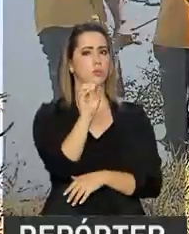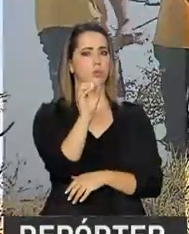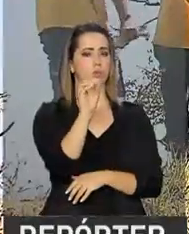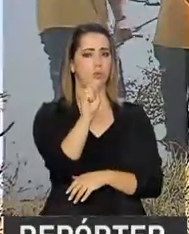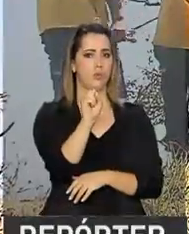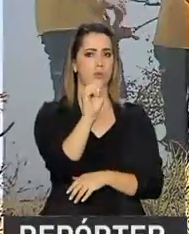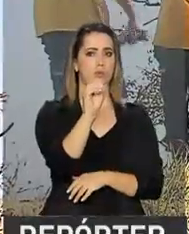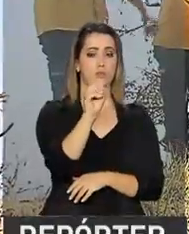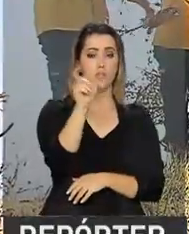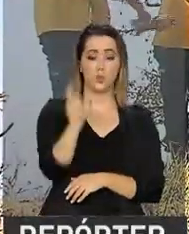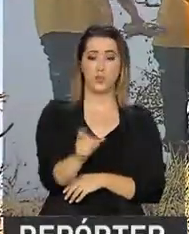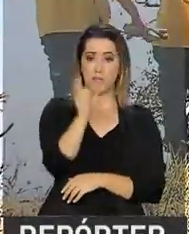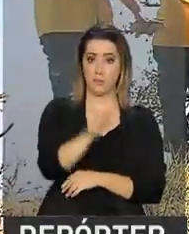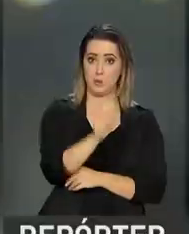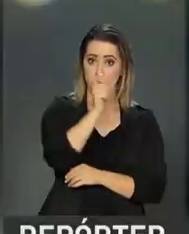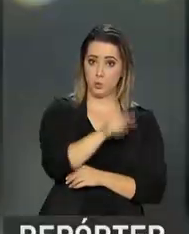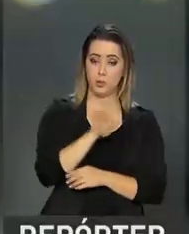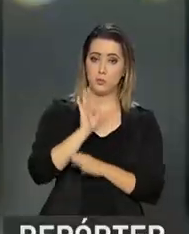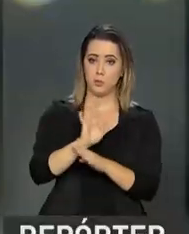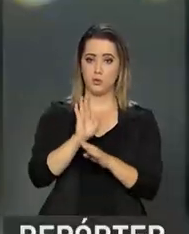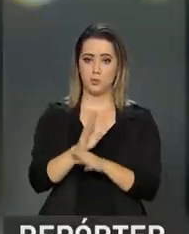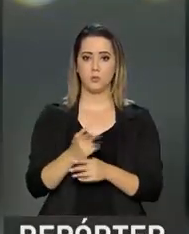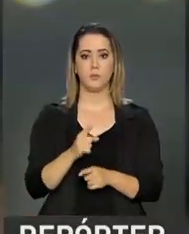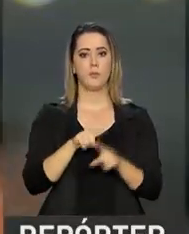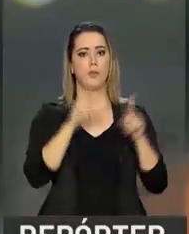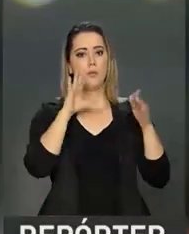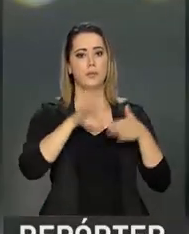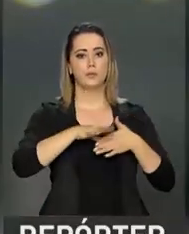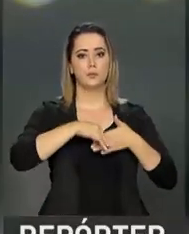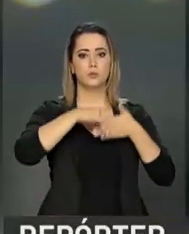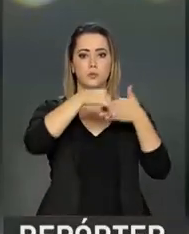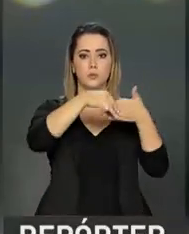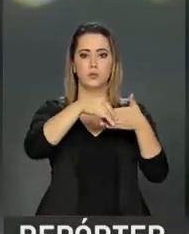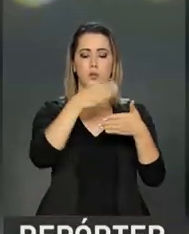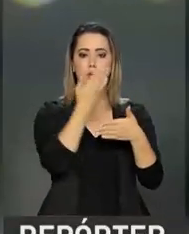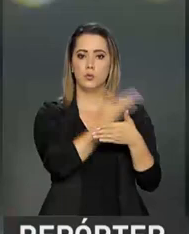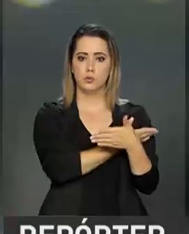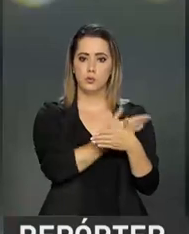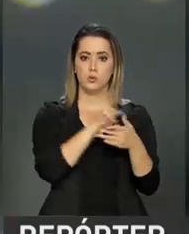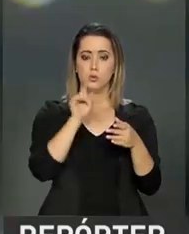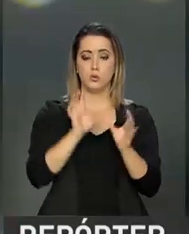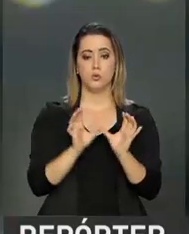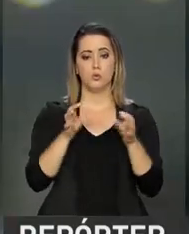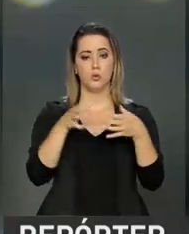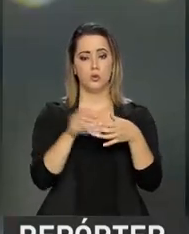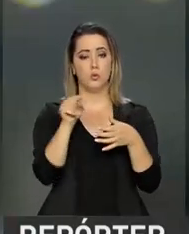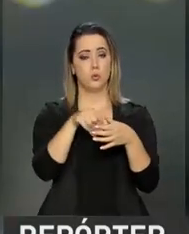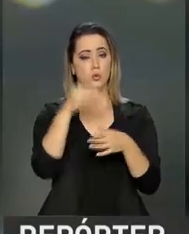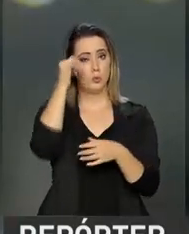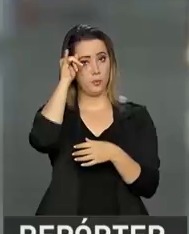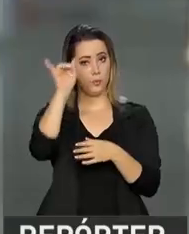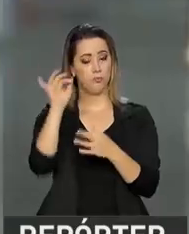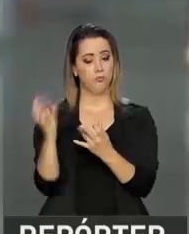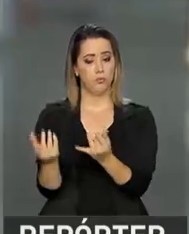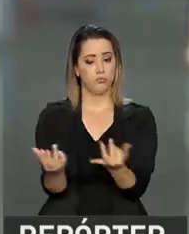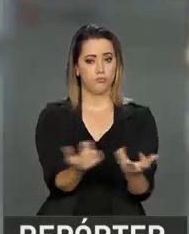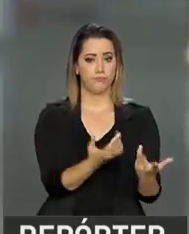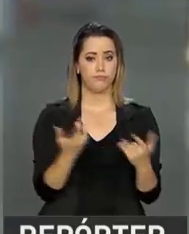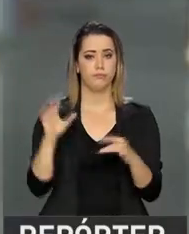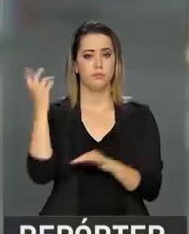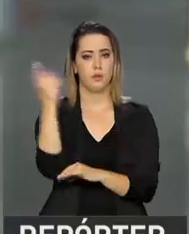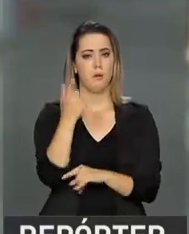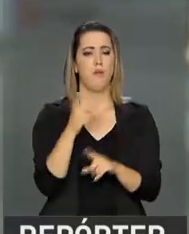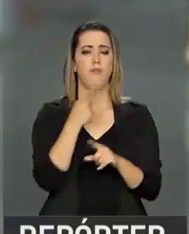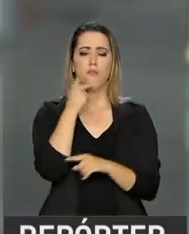880 profissionais mas o chefe do centro de prevenção e combate aos incêndios florestais lembra que